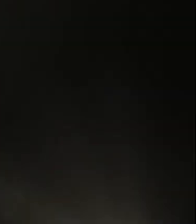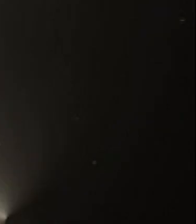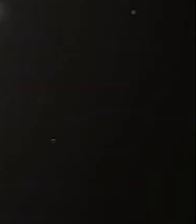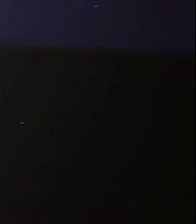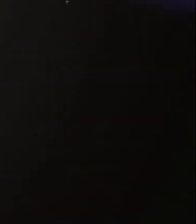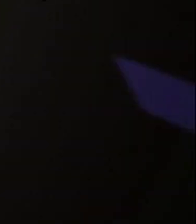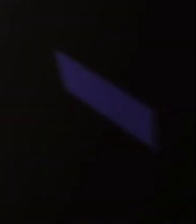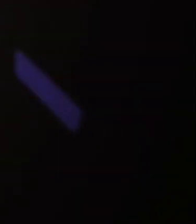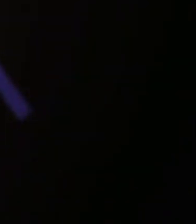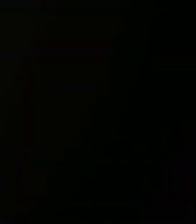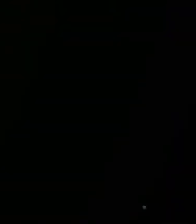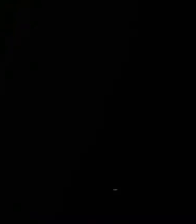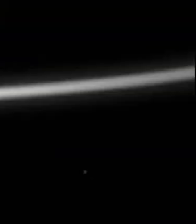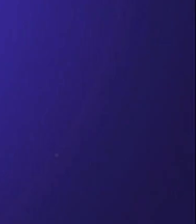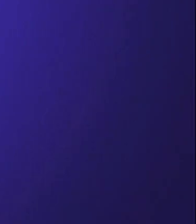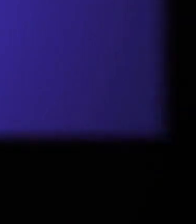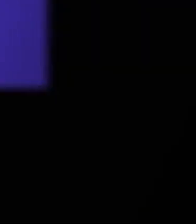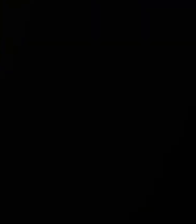E aí